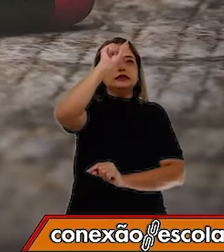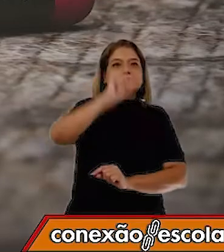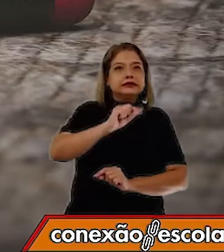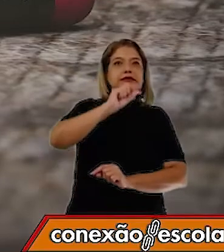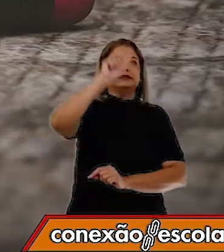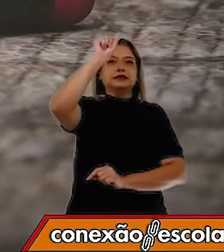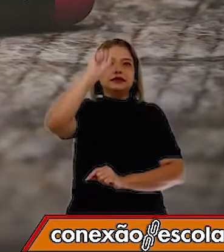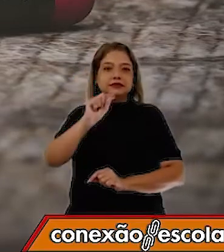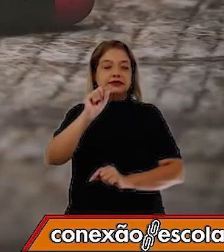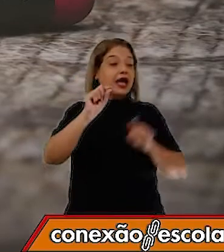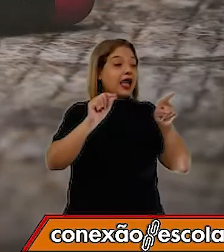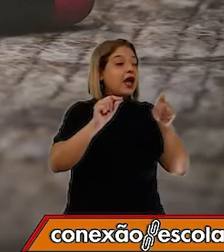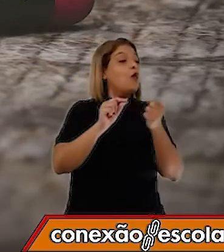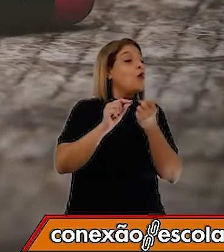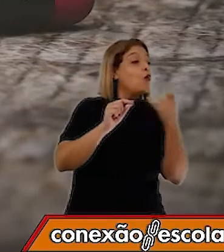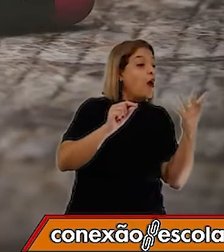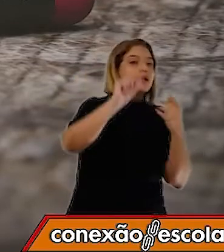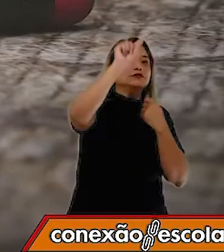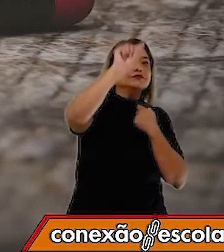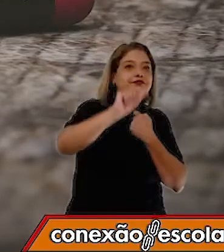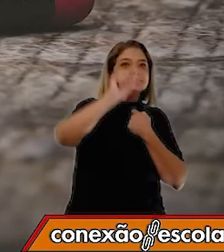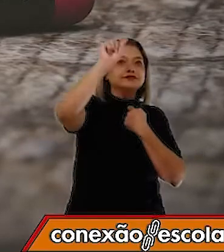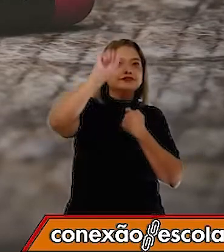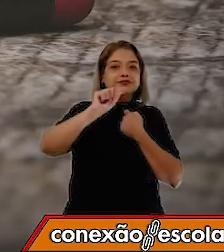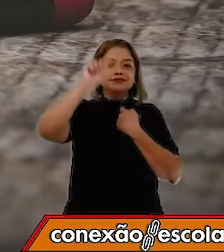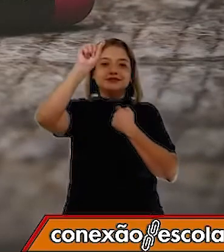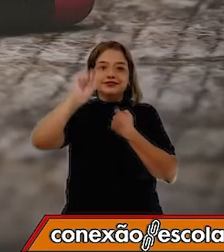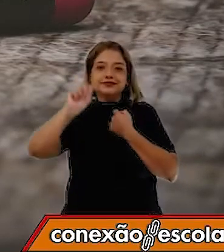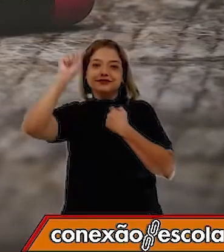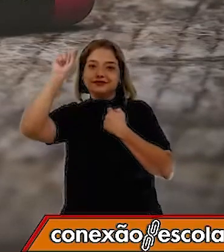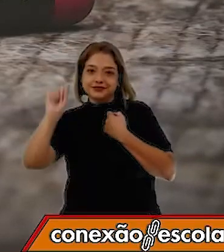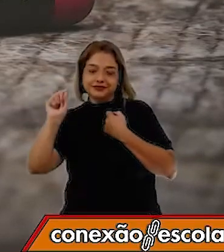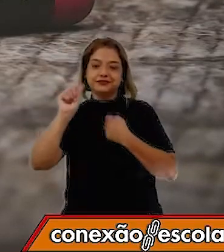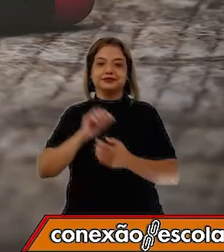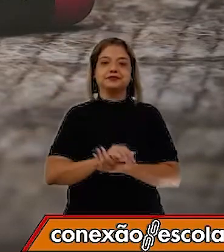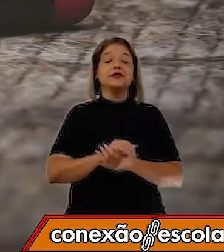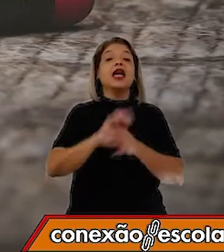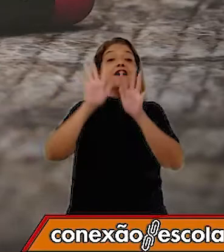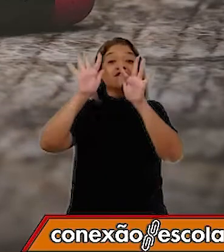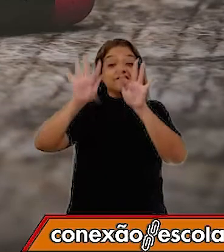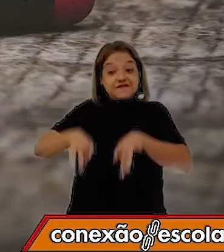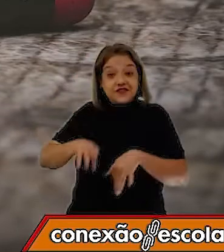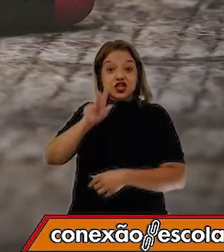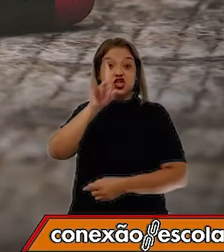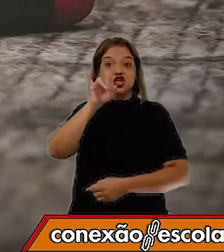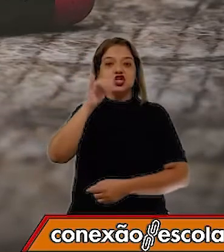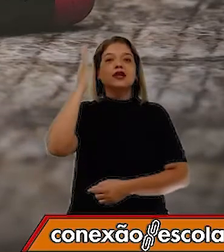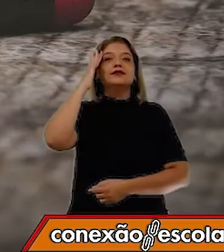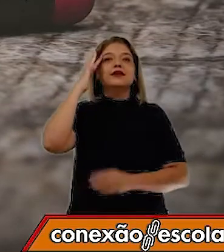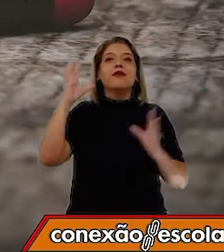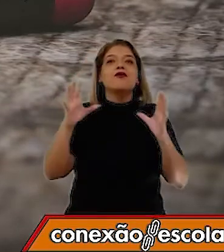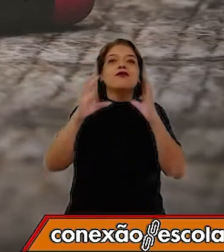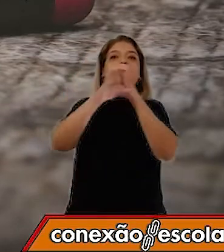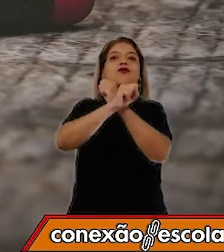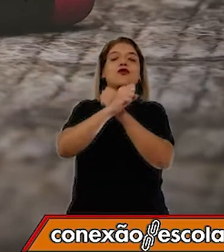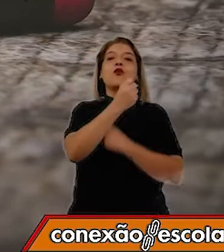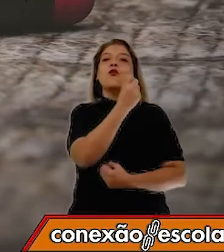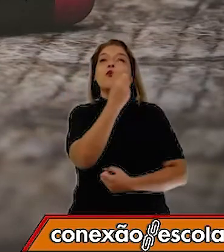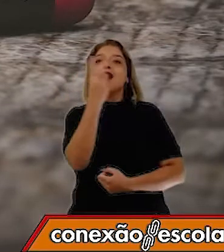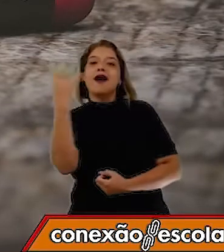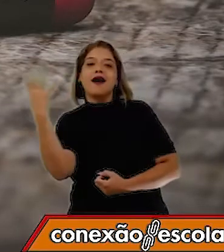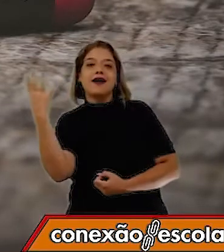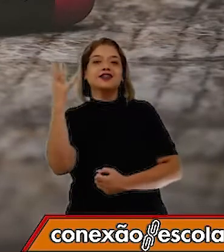que eles conseguiam um alimento ou a caça, eles iam riscando. No final do dia, eles sabiam mais ou menos quanto